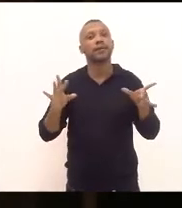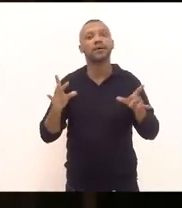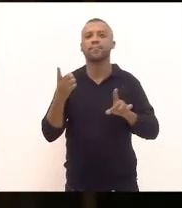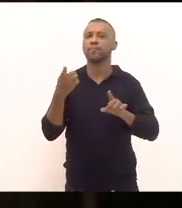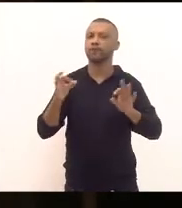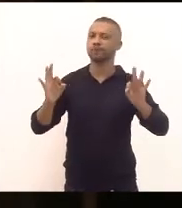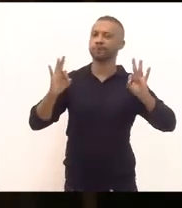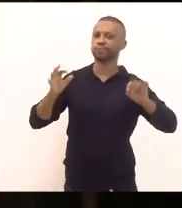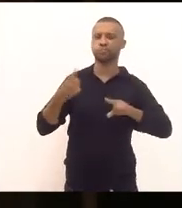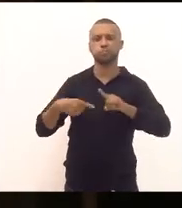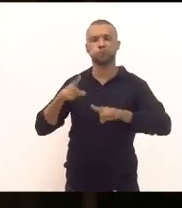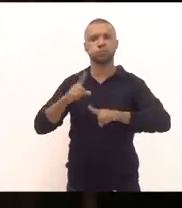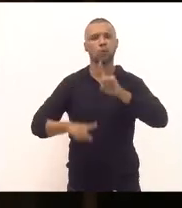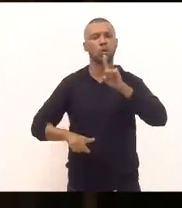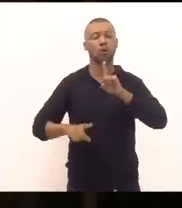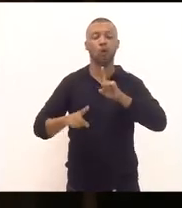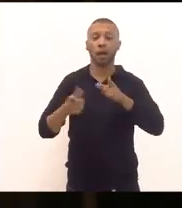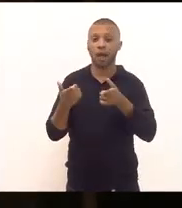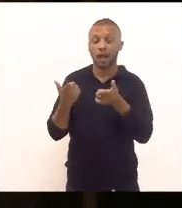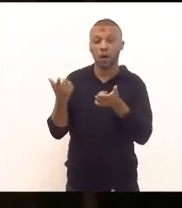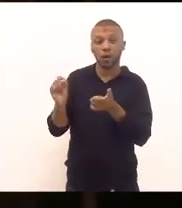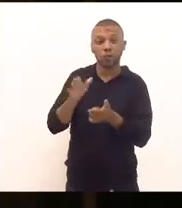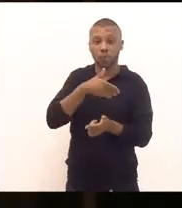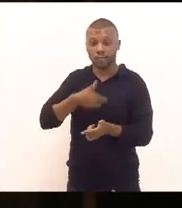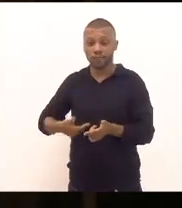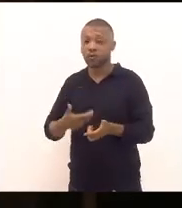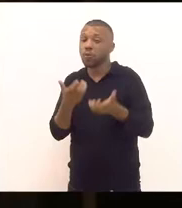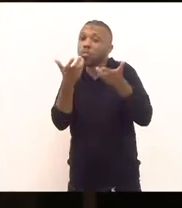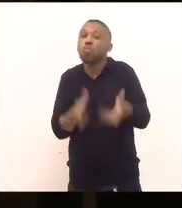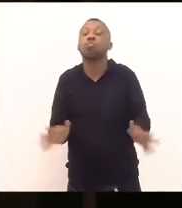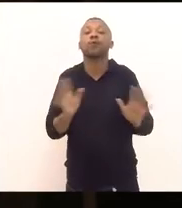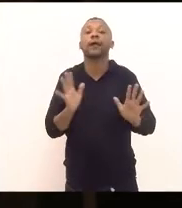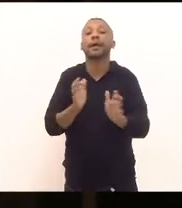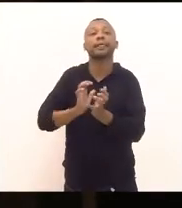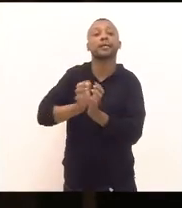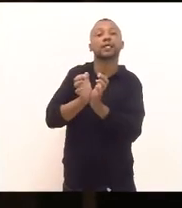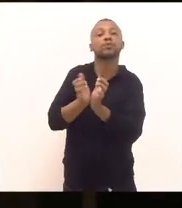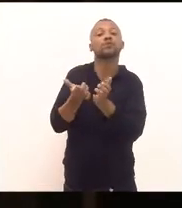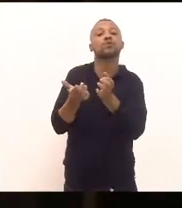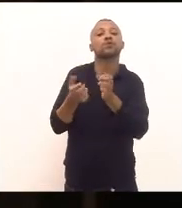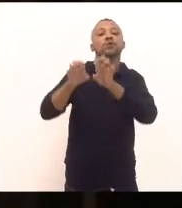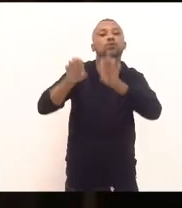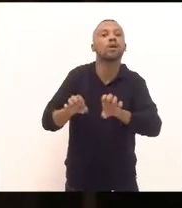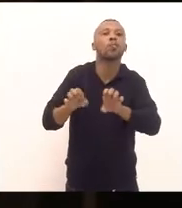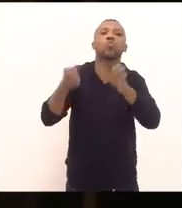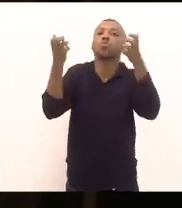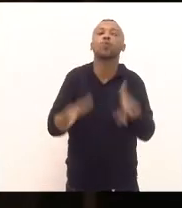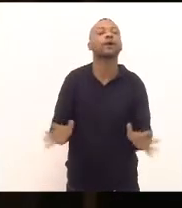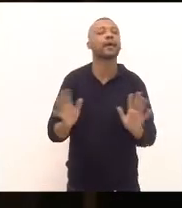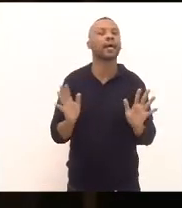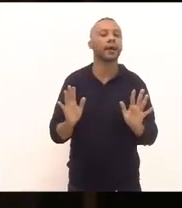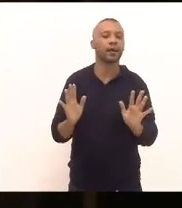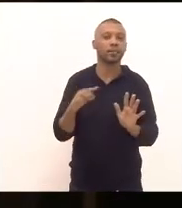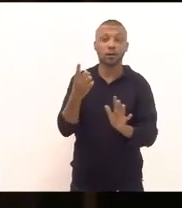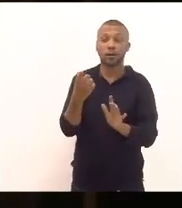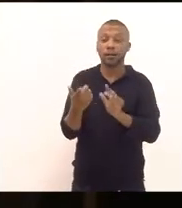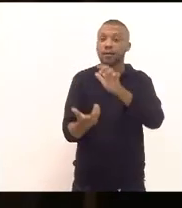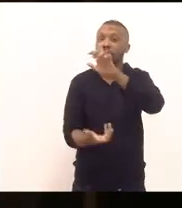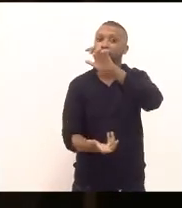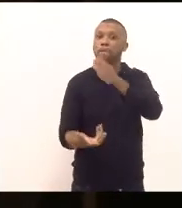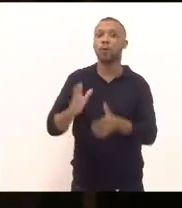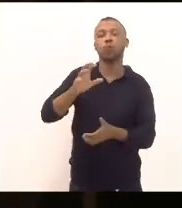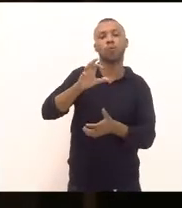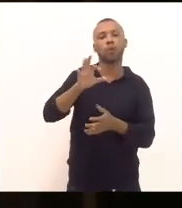bem sucedido que é tudo que o sistema não quer da gente que esse racismo estrutural não quer da gente então o Paulinho subverte Essa